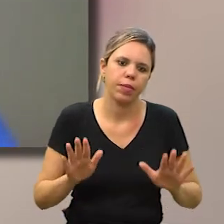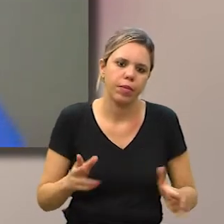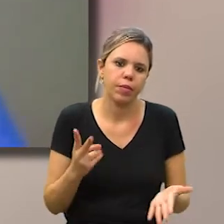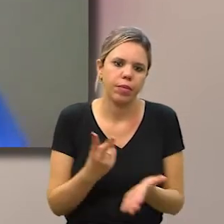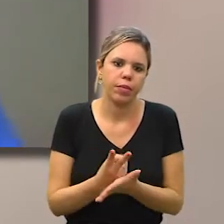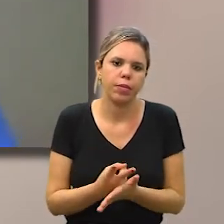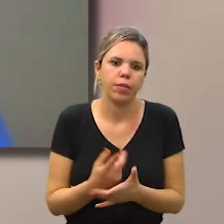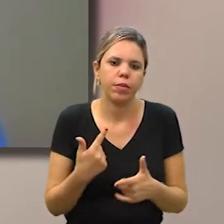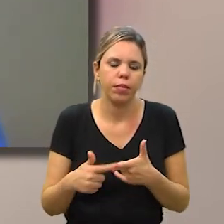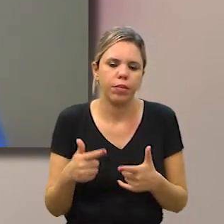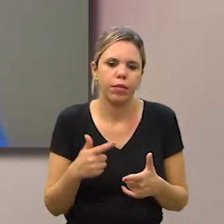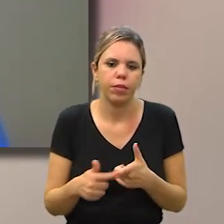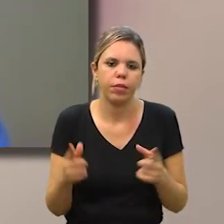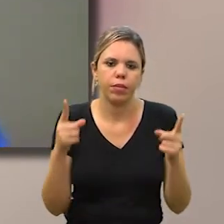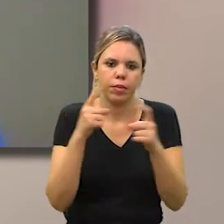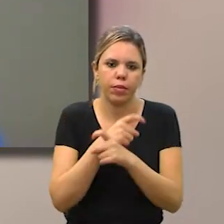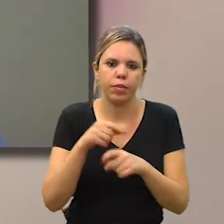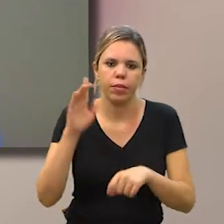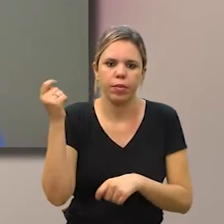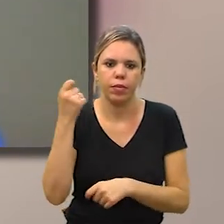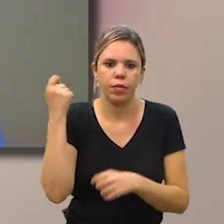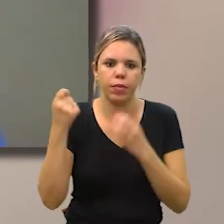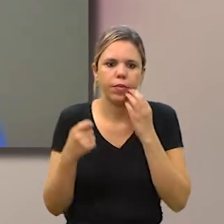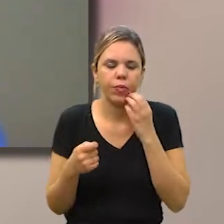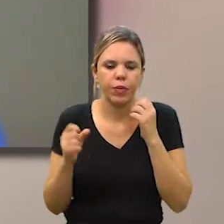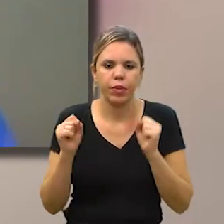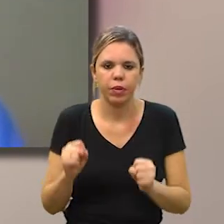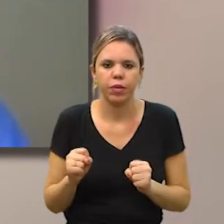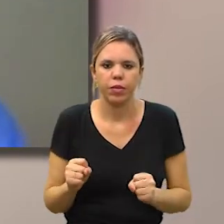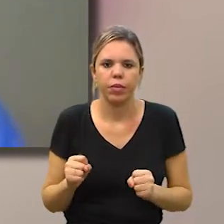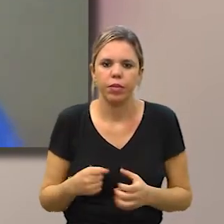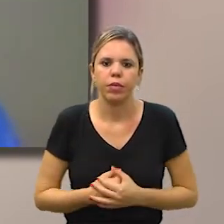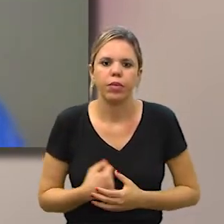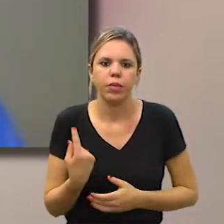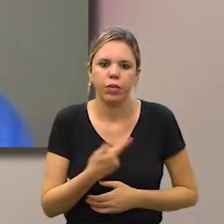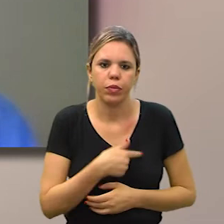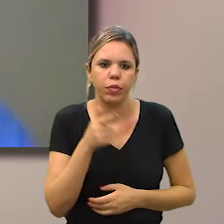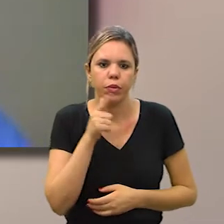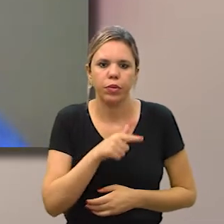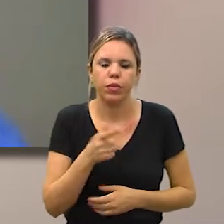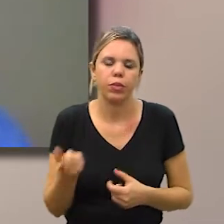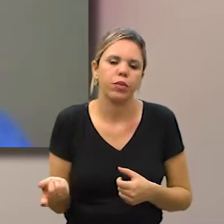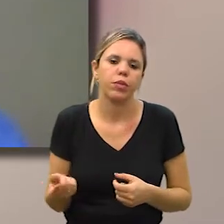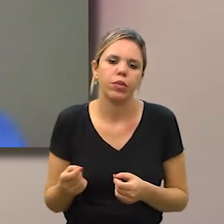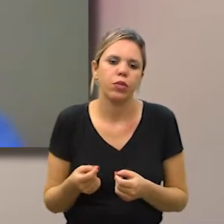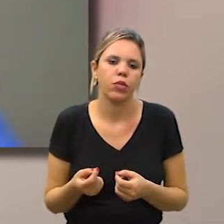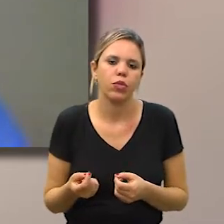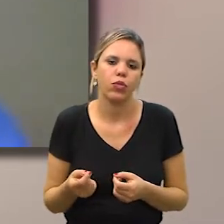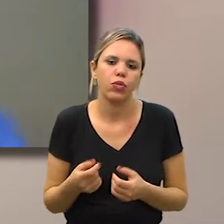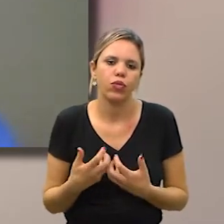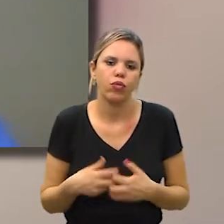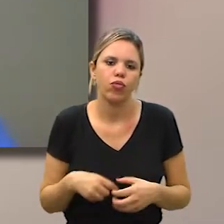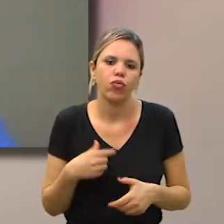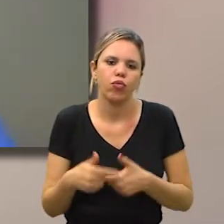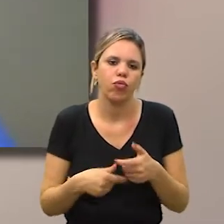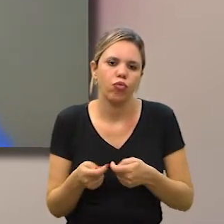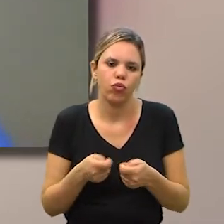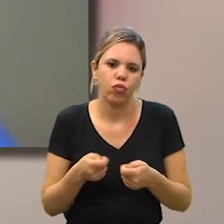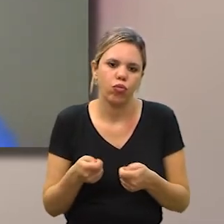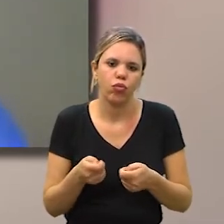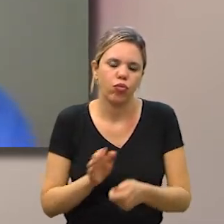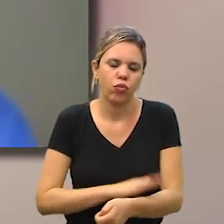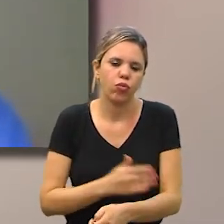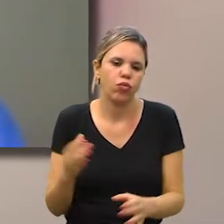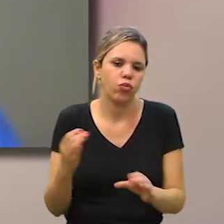então mesmo numa situação de complicação mais grave Pode ser que a gente consiga reverter esse processo depois que eu